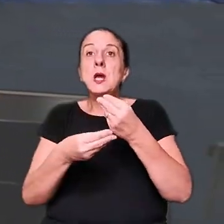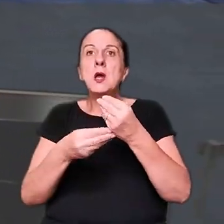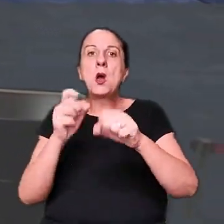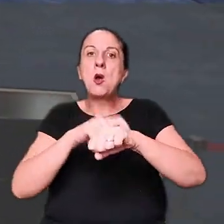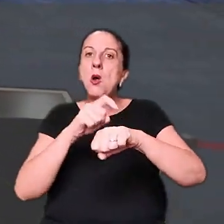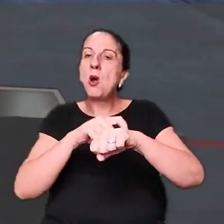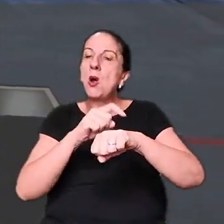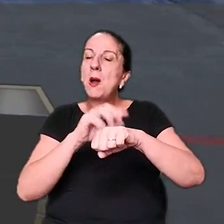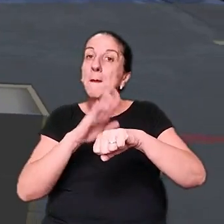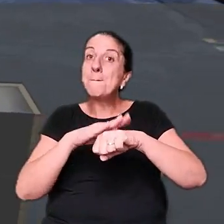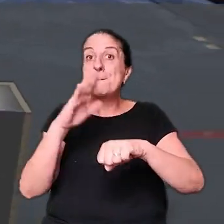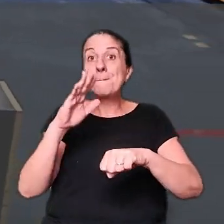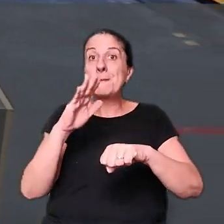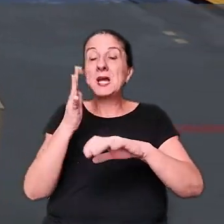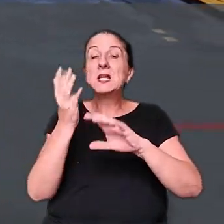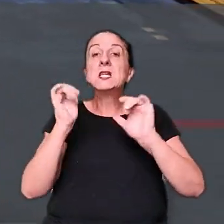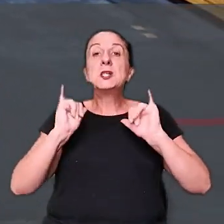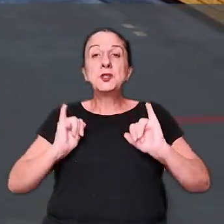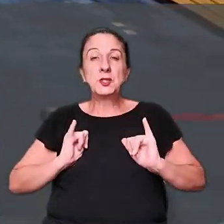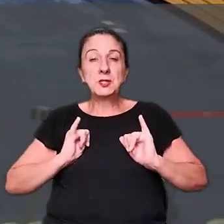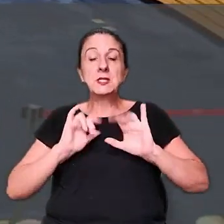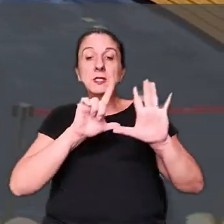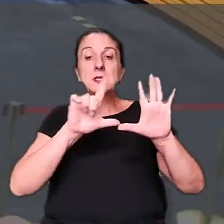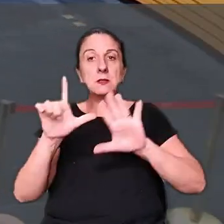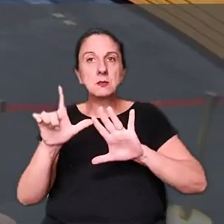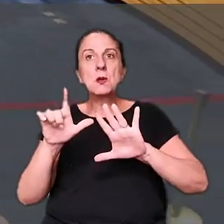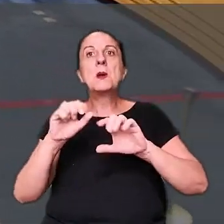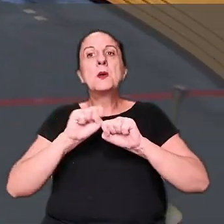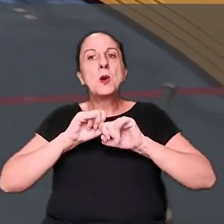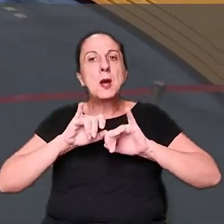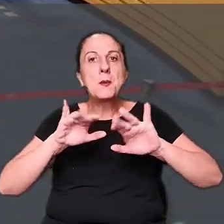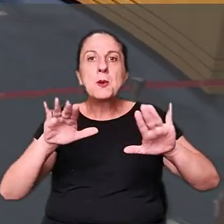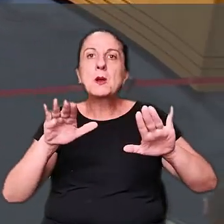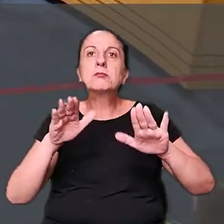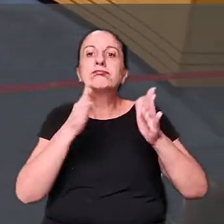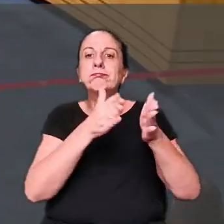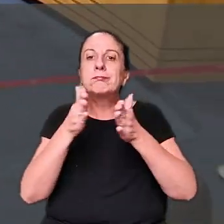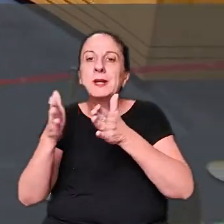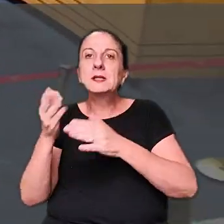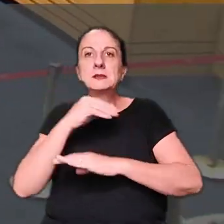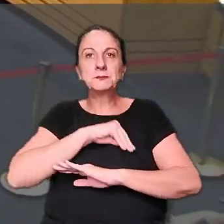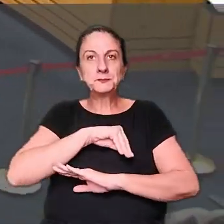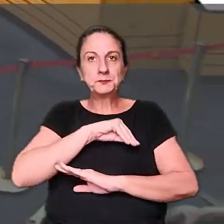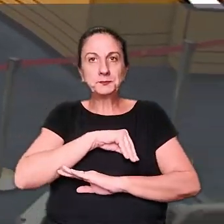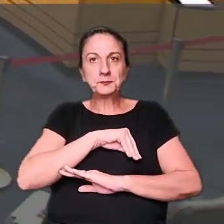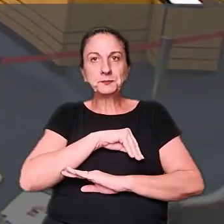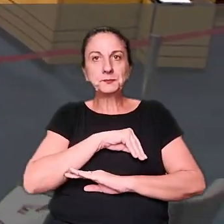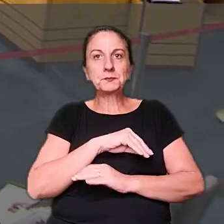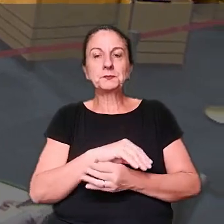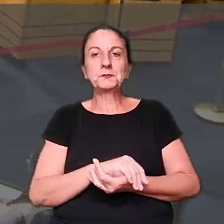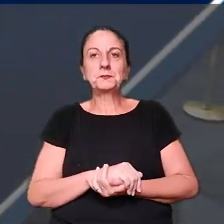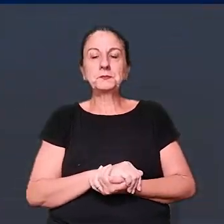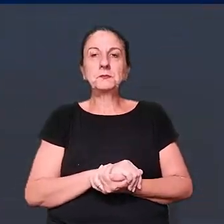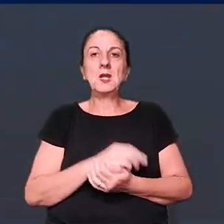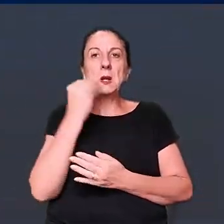Integração de horas extras habituais no repouso semanal deve repercutir nas demais parcelas salariais.